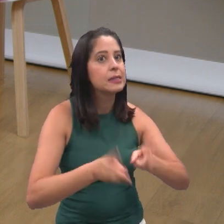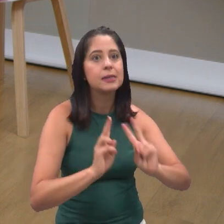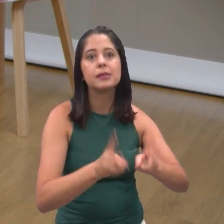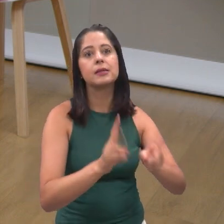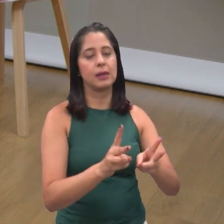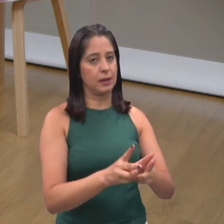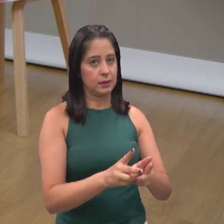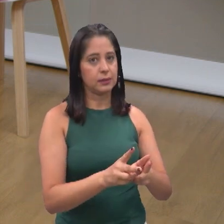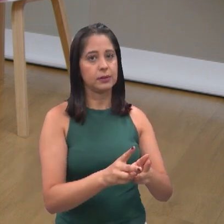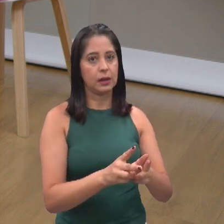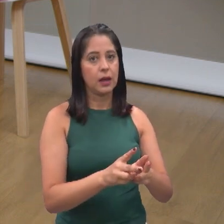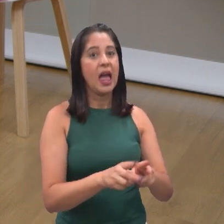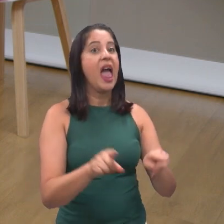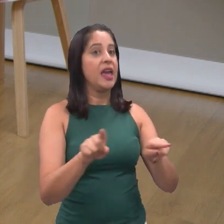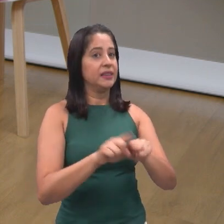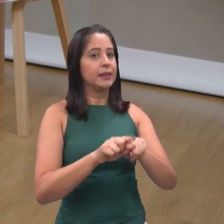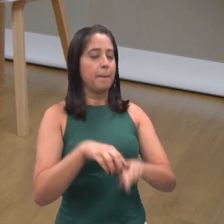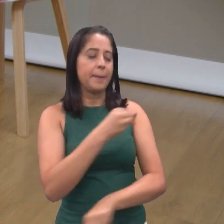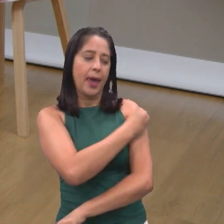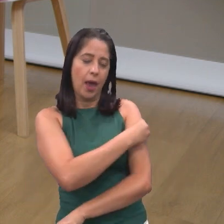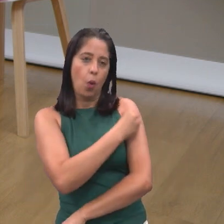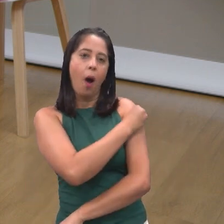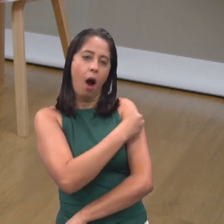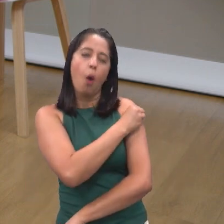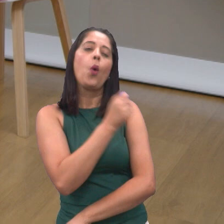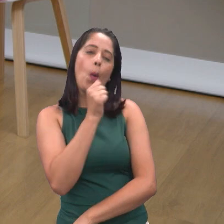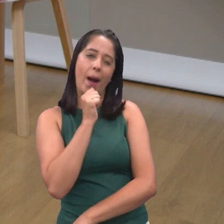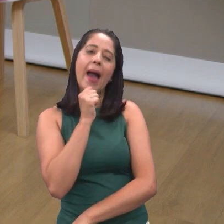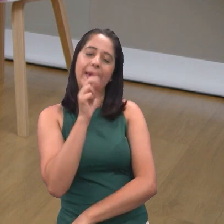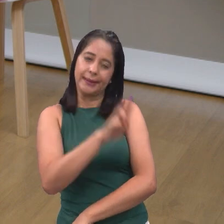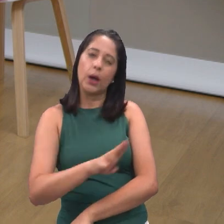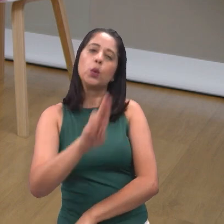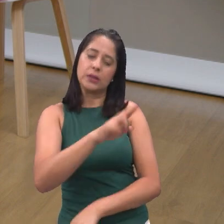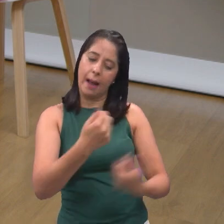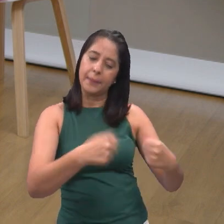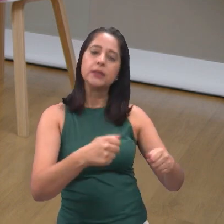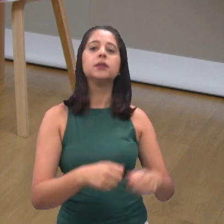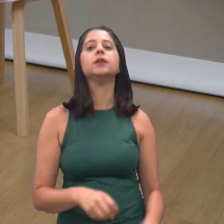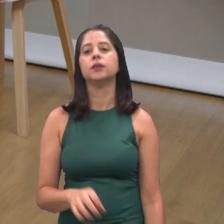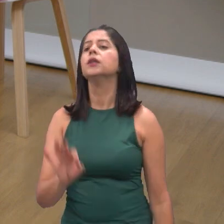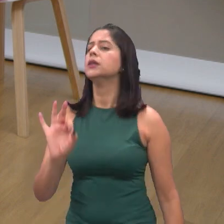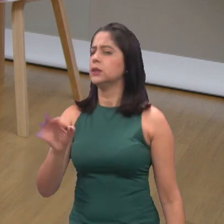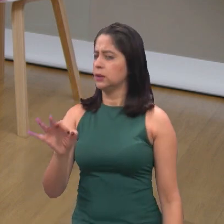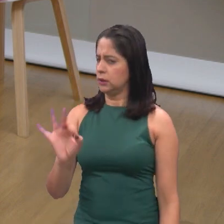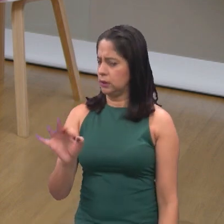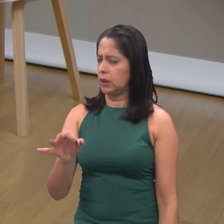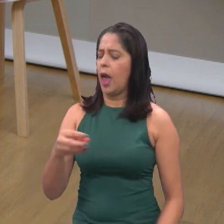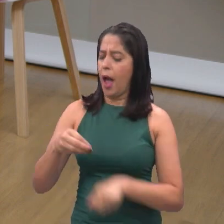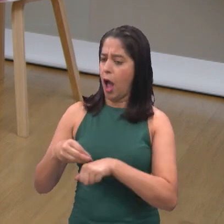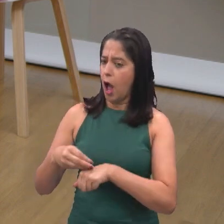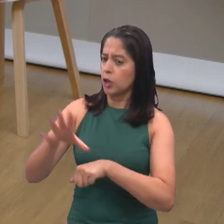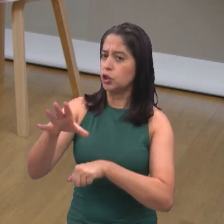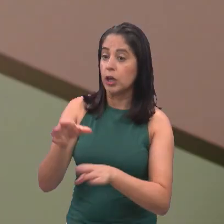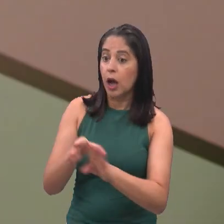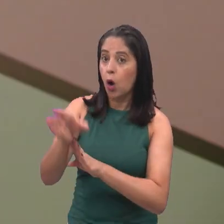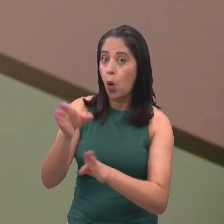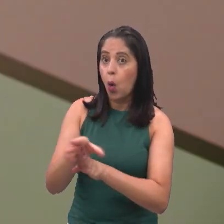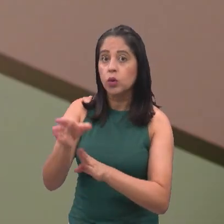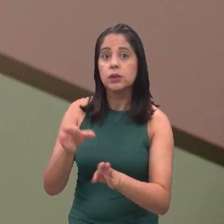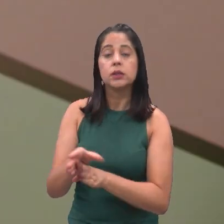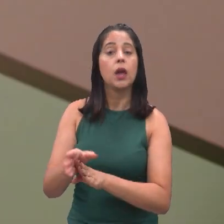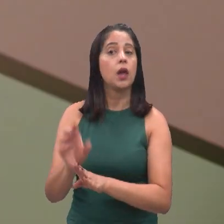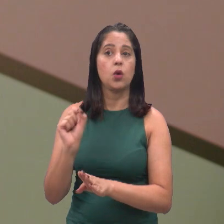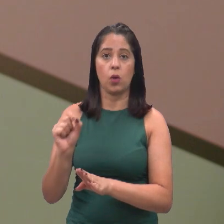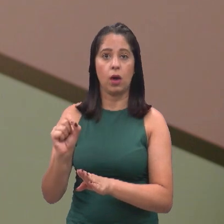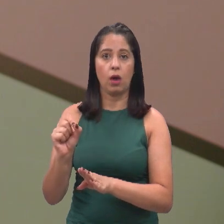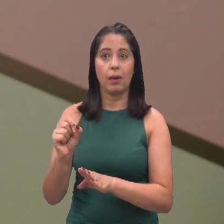Ainda vale carregar o álcool em gel na bolsa, e deixar nos espaços? Vale. Essa é a recomendação universal, assim, é um